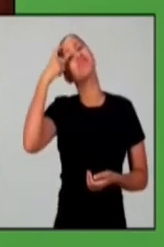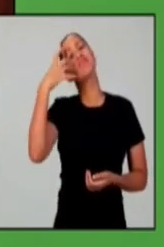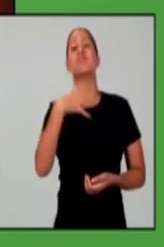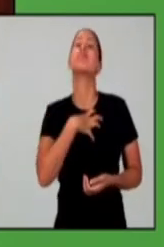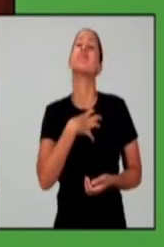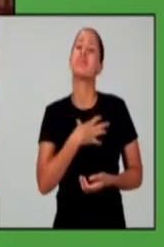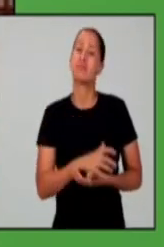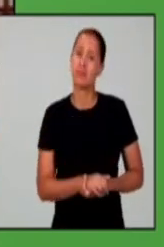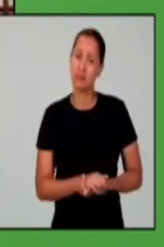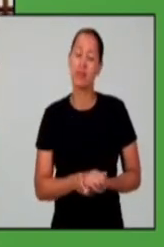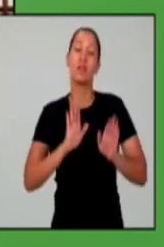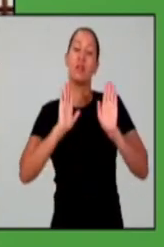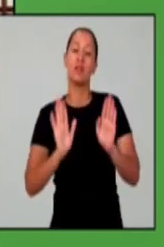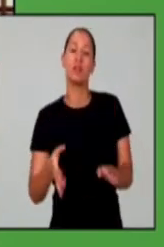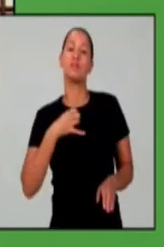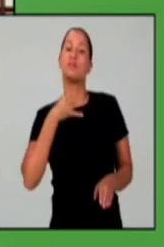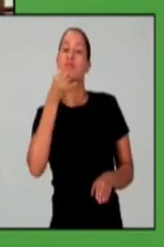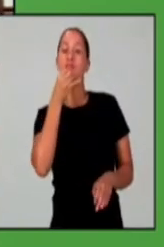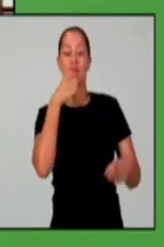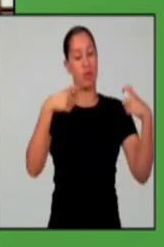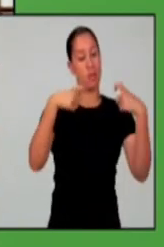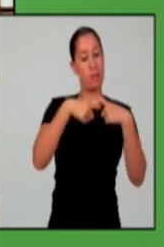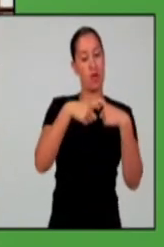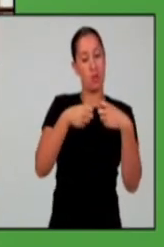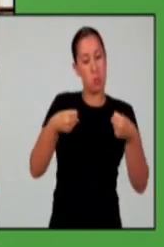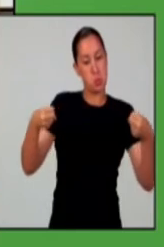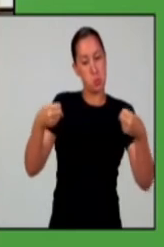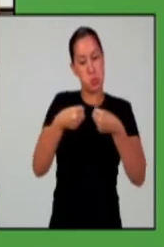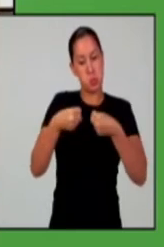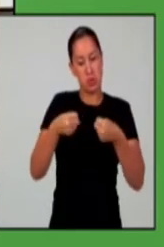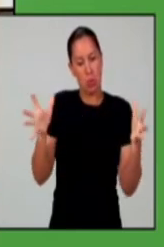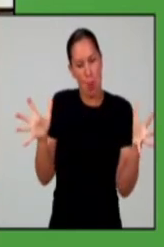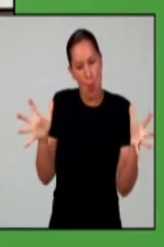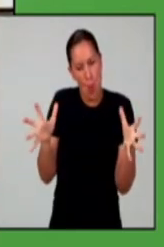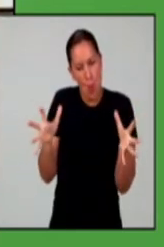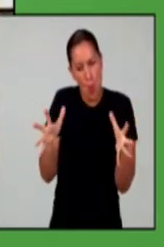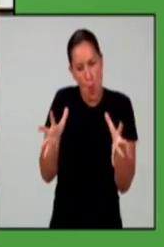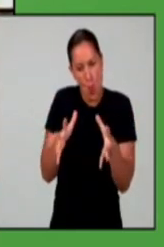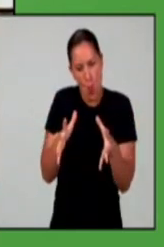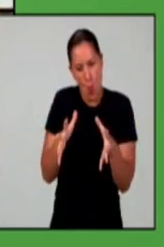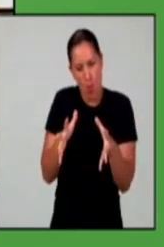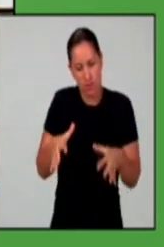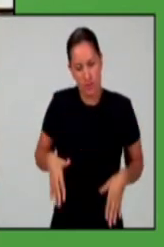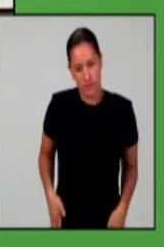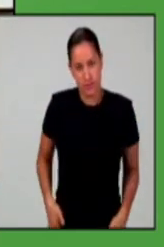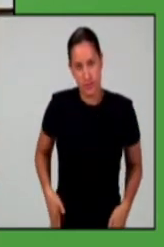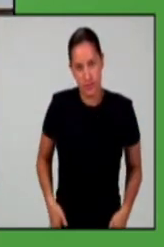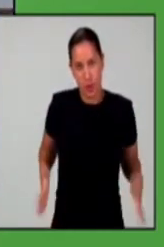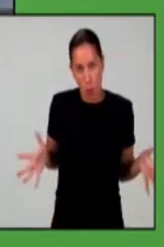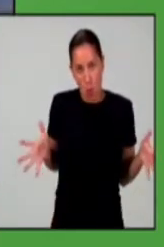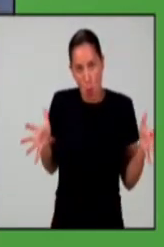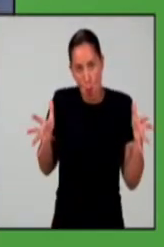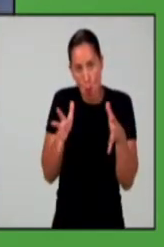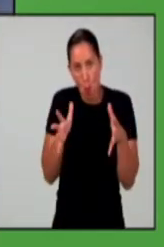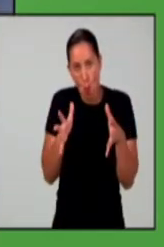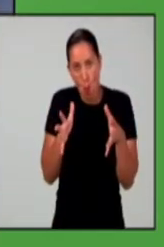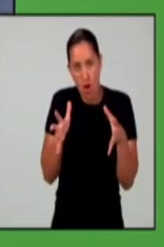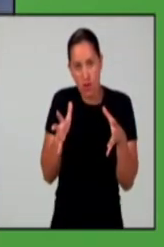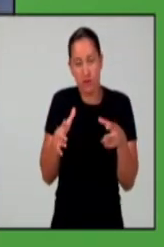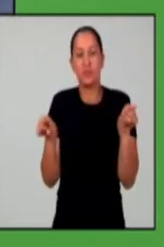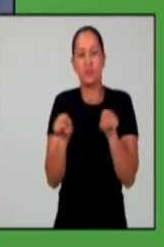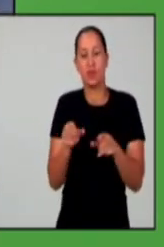como? A pressão exercida por essas meias elásticas comprime as veias localizadas nas pernas. As